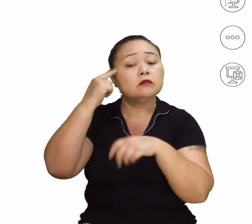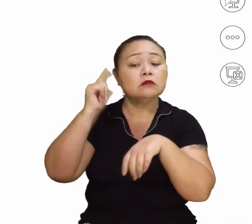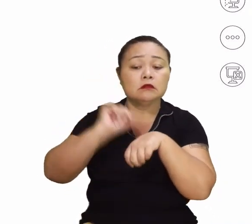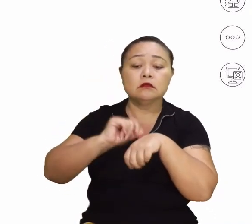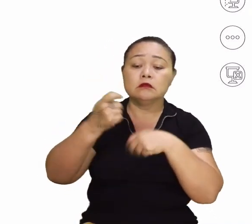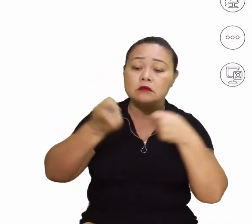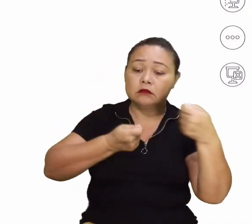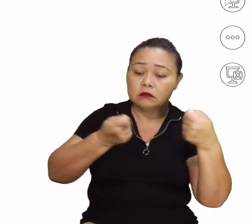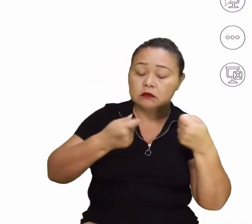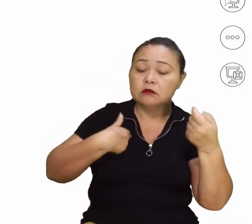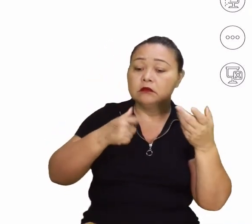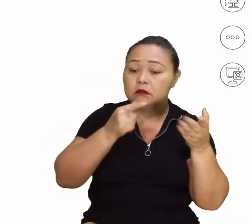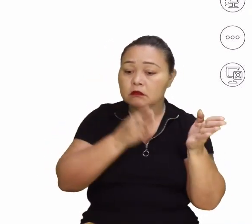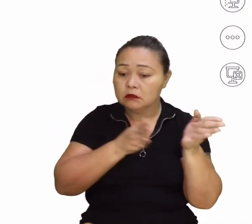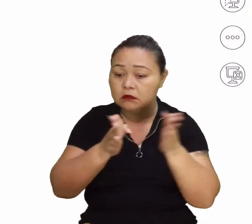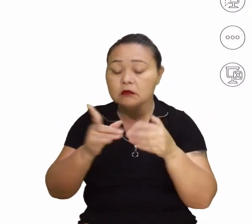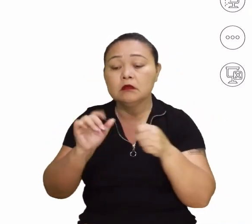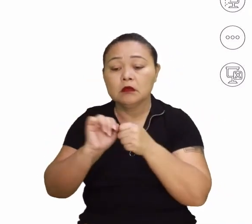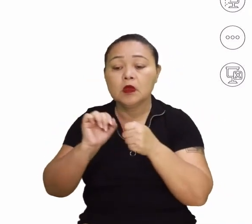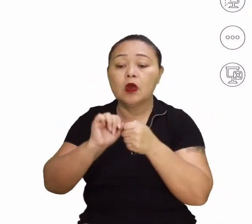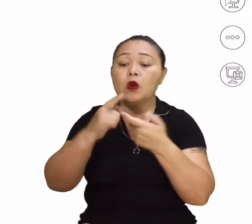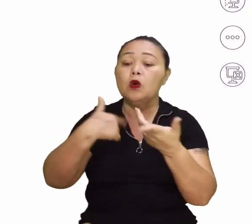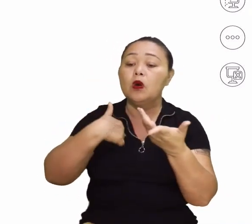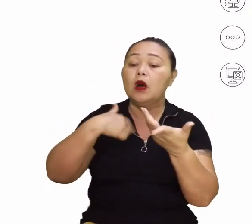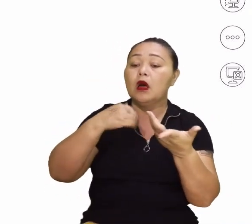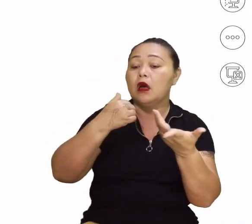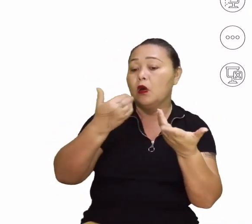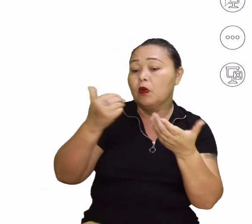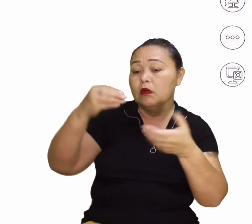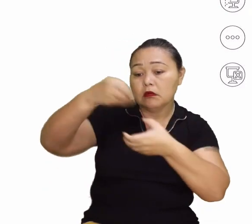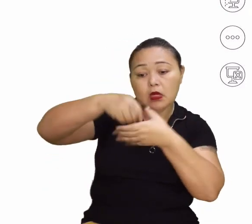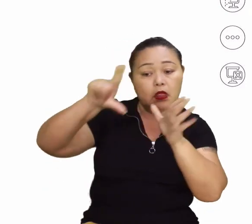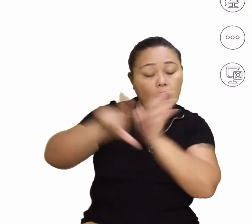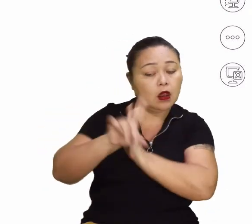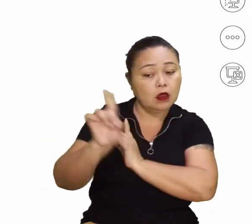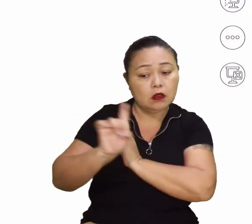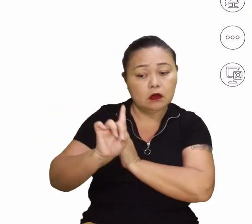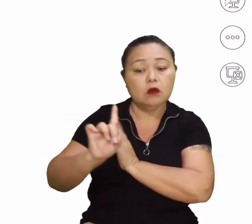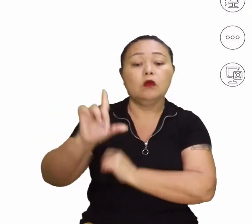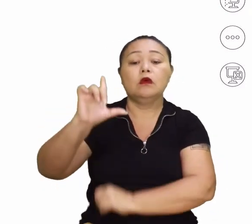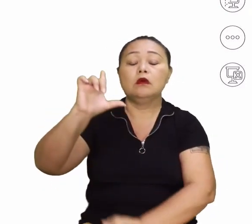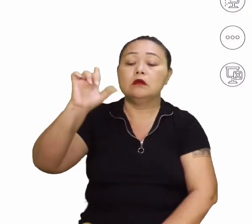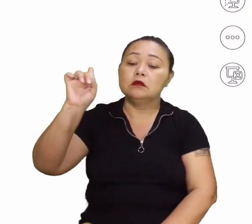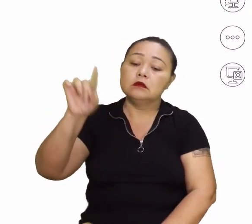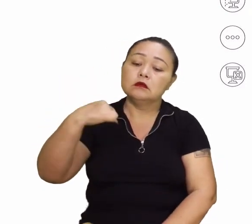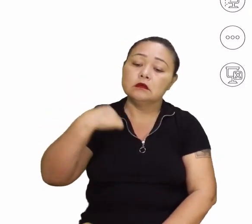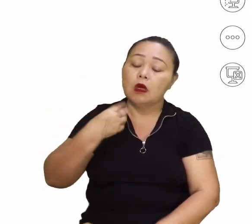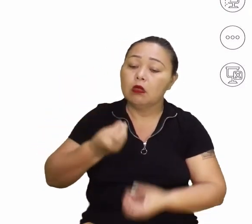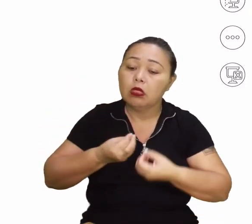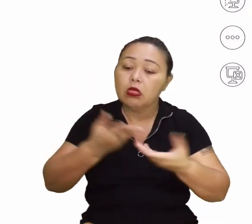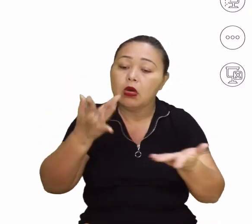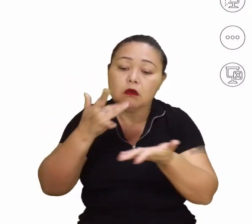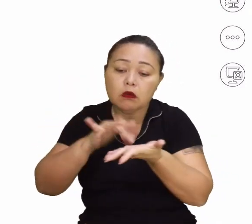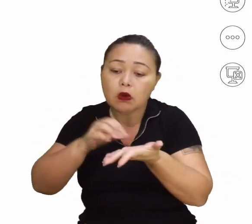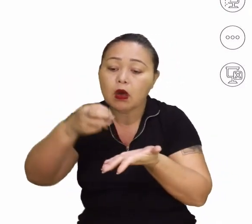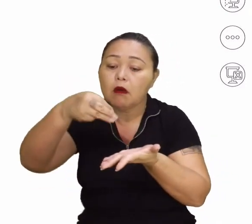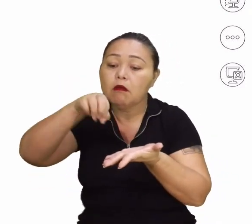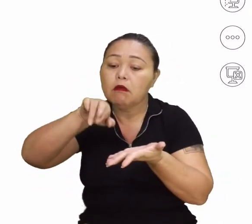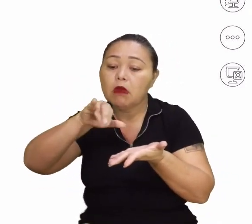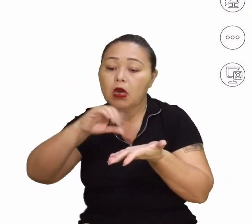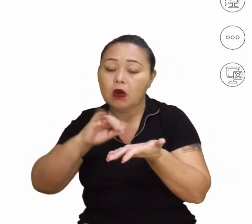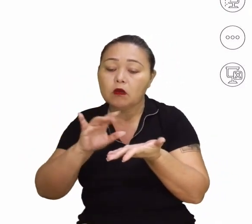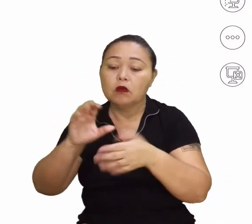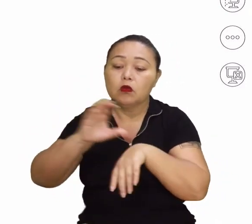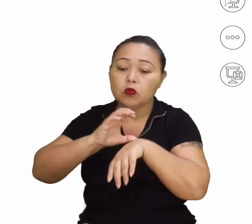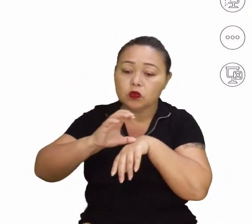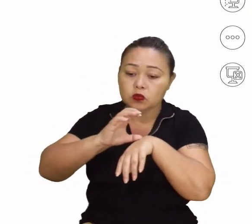ter muitos garimpos no rio de forma ilegal, lançando mercúrio no rio? Sim,